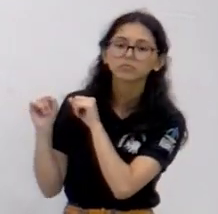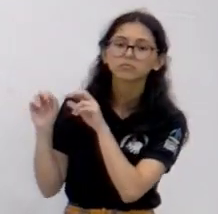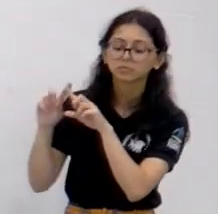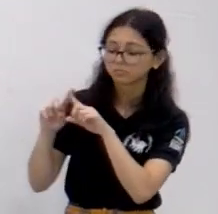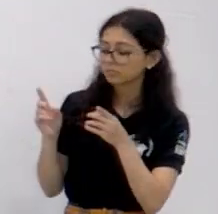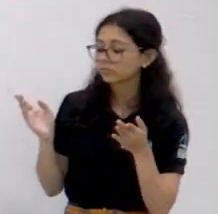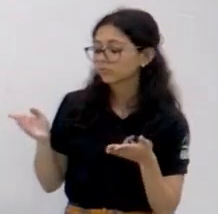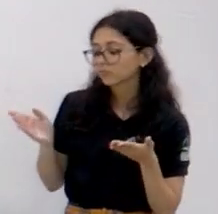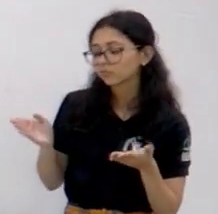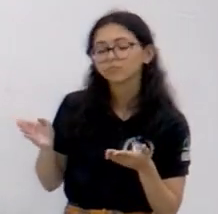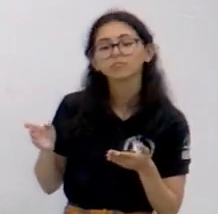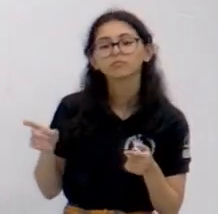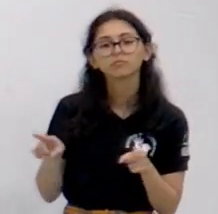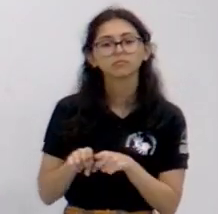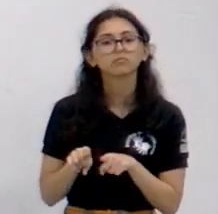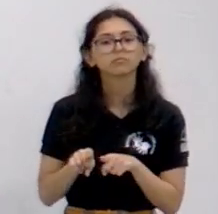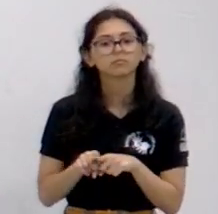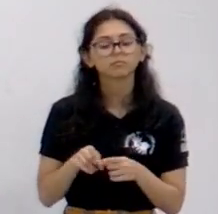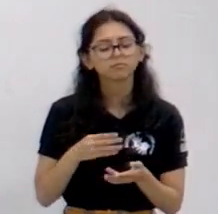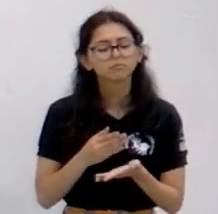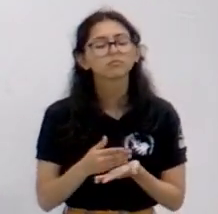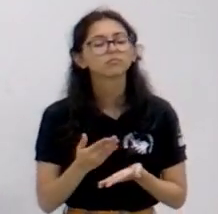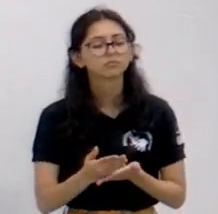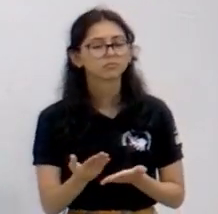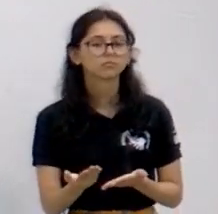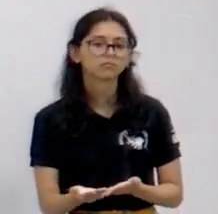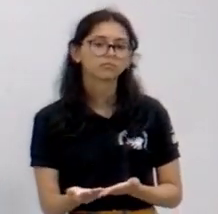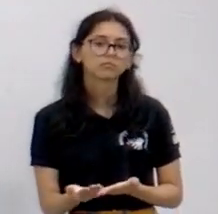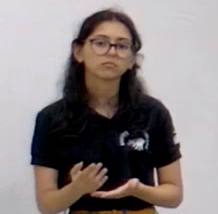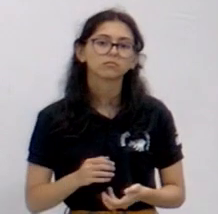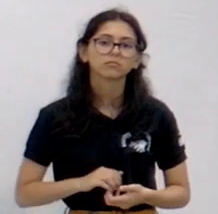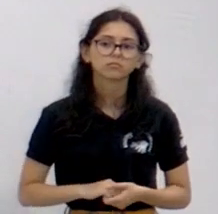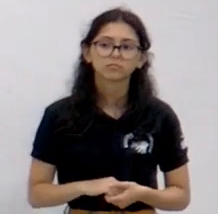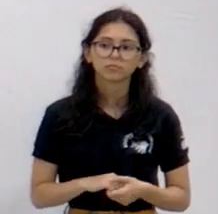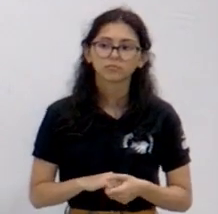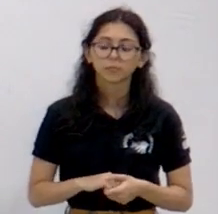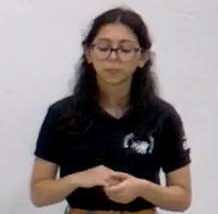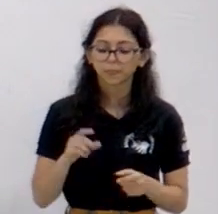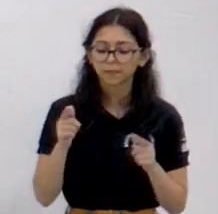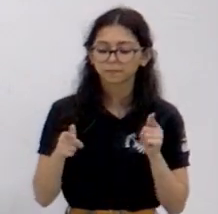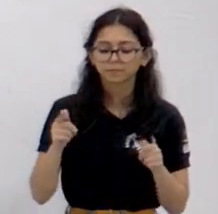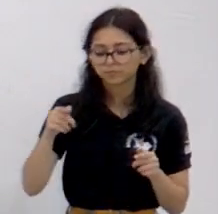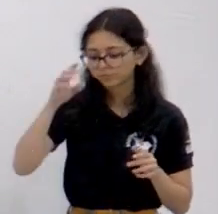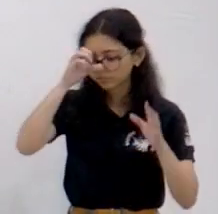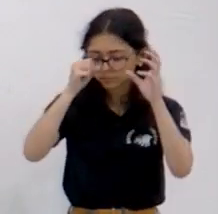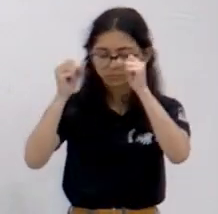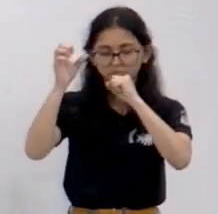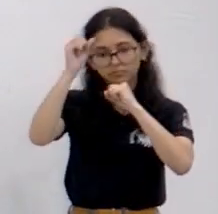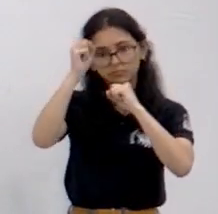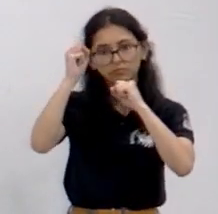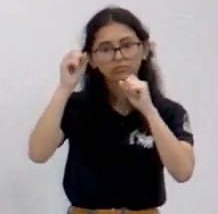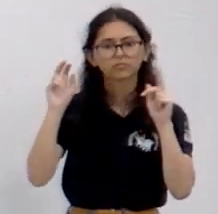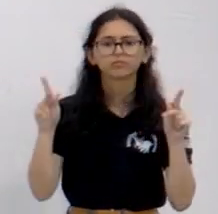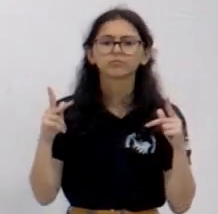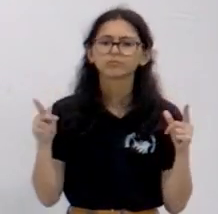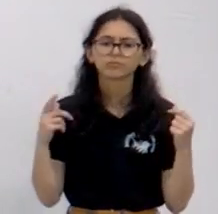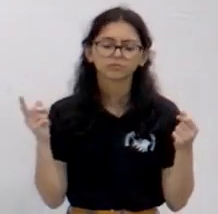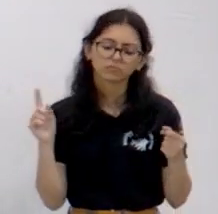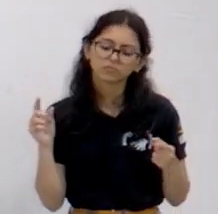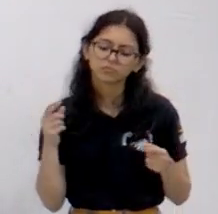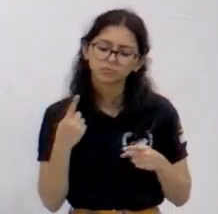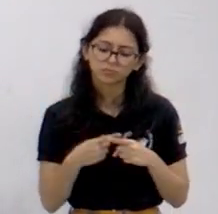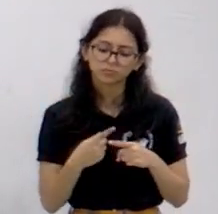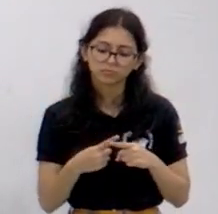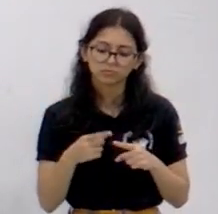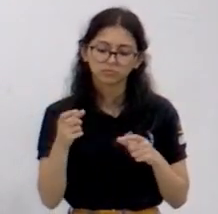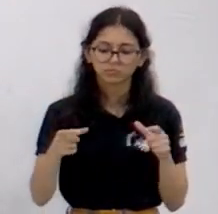é que Gideão aprendeu que a vitória não seria resultado da fraqueza dos que vinham contra eles, mas pela convicção